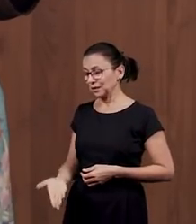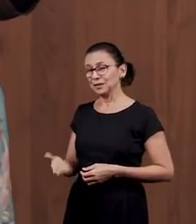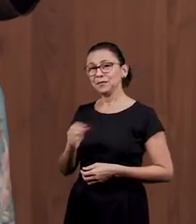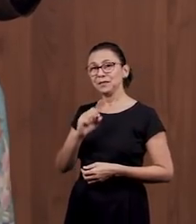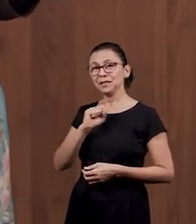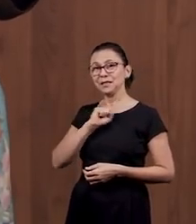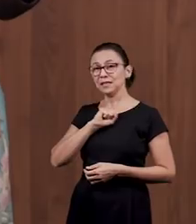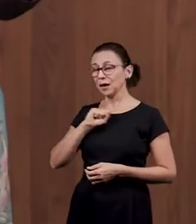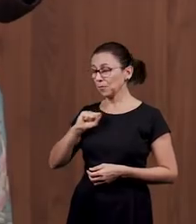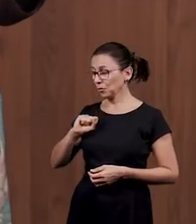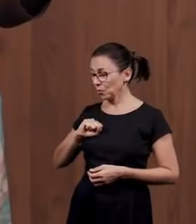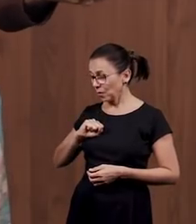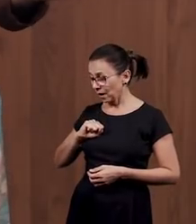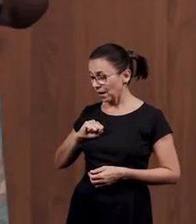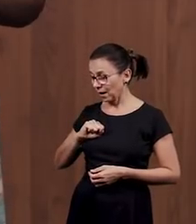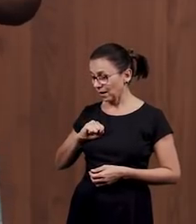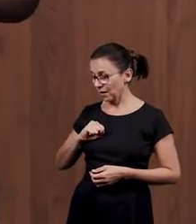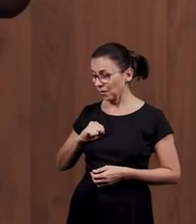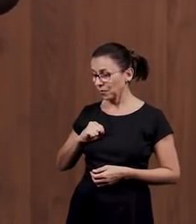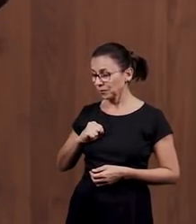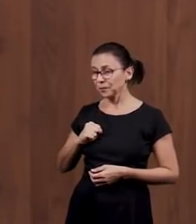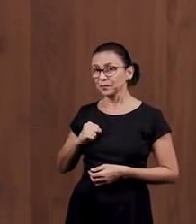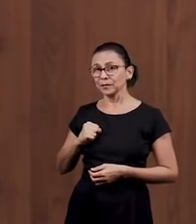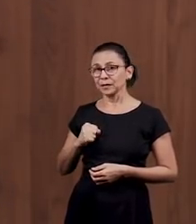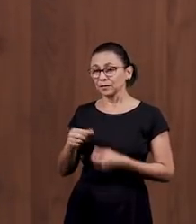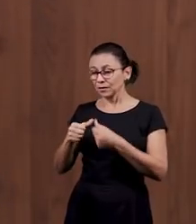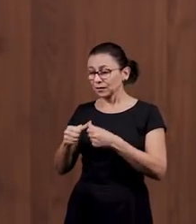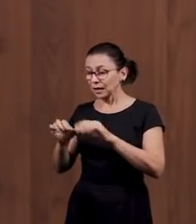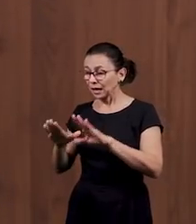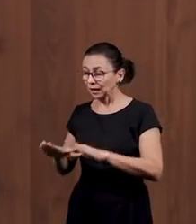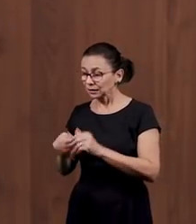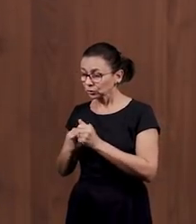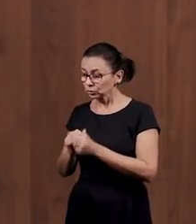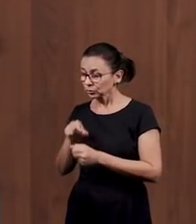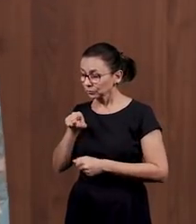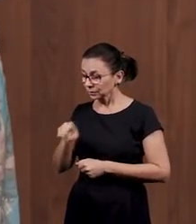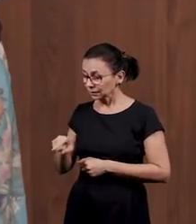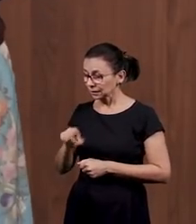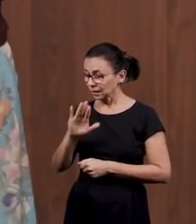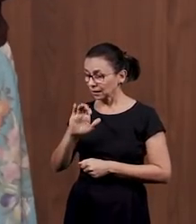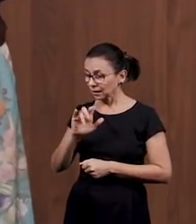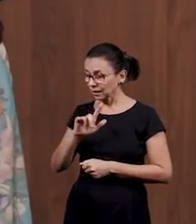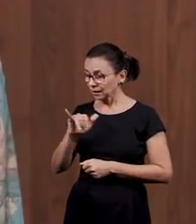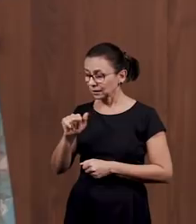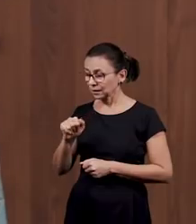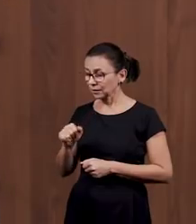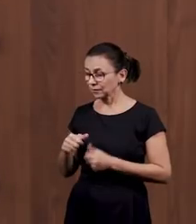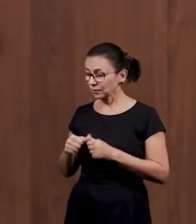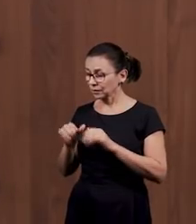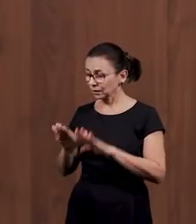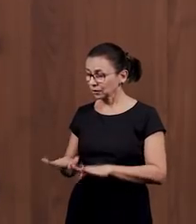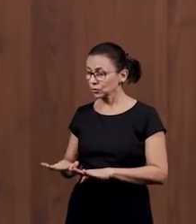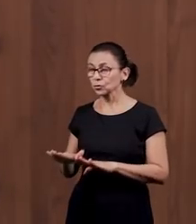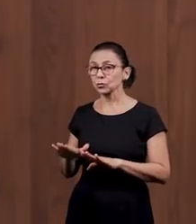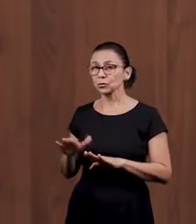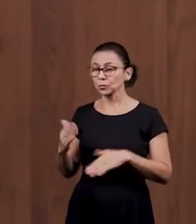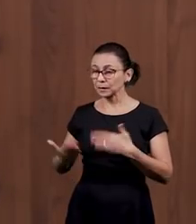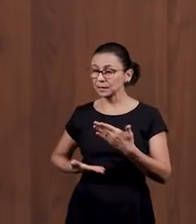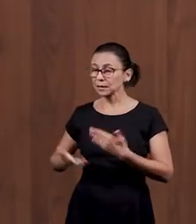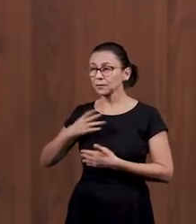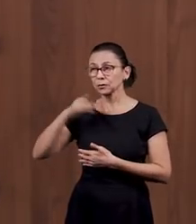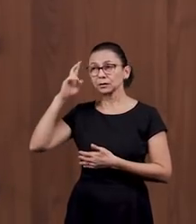ao Senhor durante todos os dias da vida dele. E assim foi. E Ana consagrou Samuel, cumpriu o